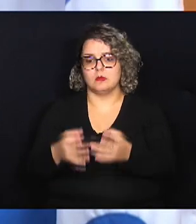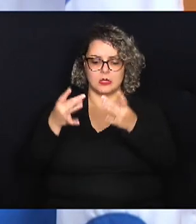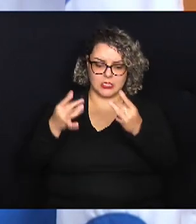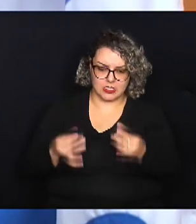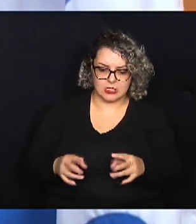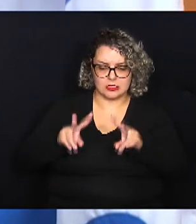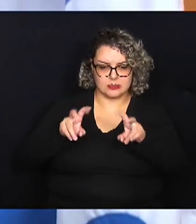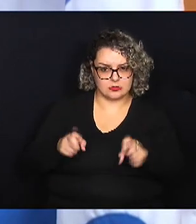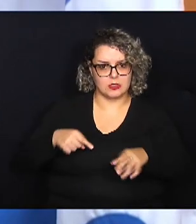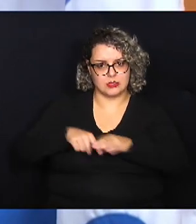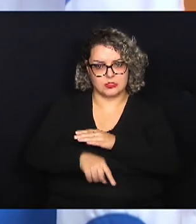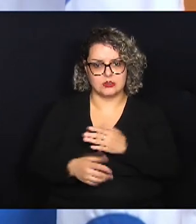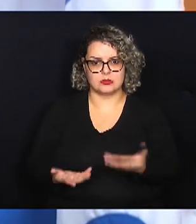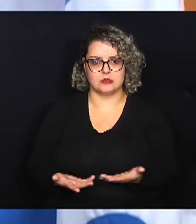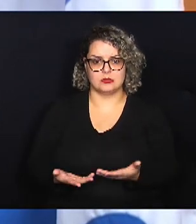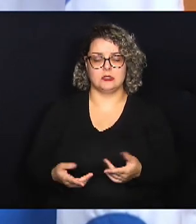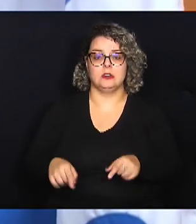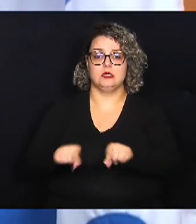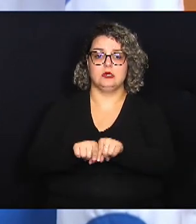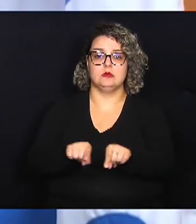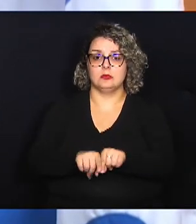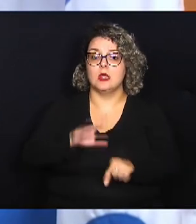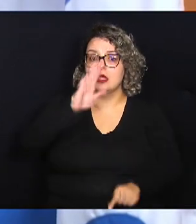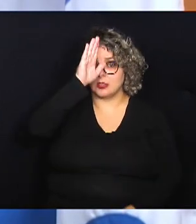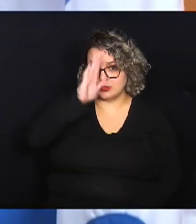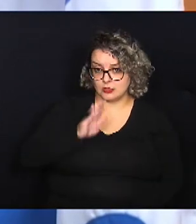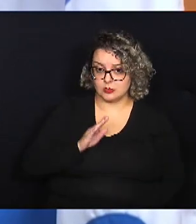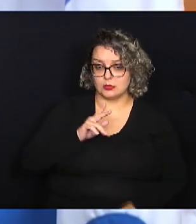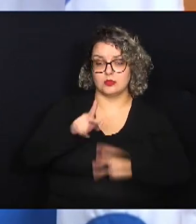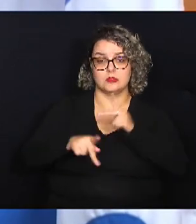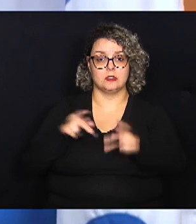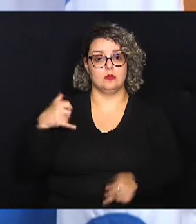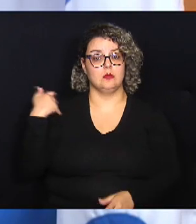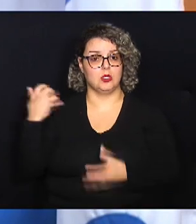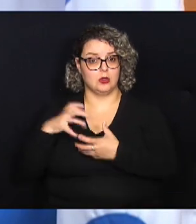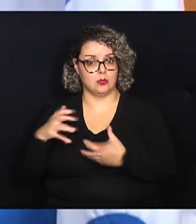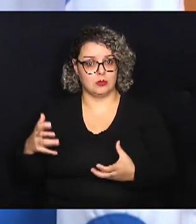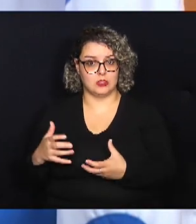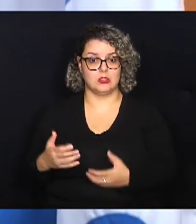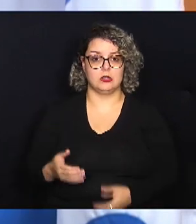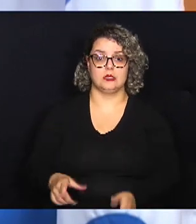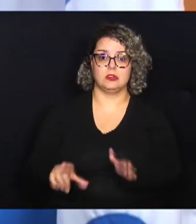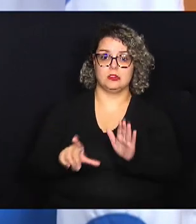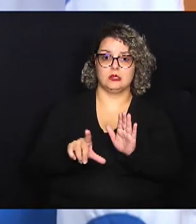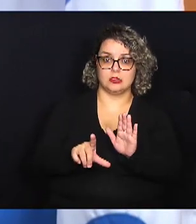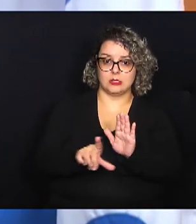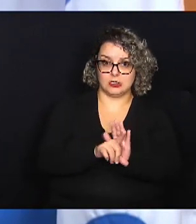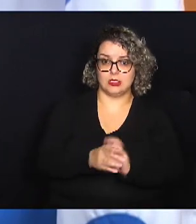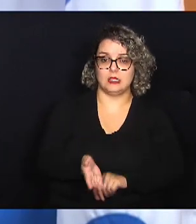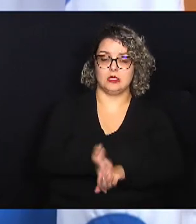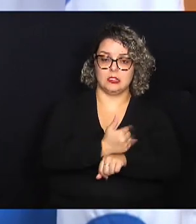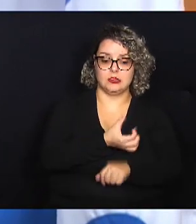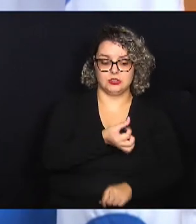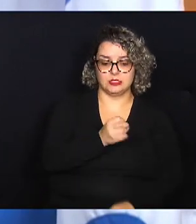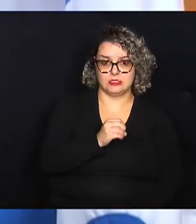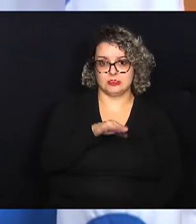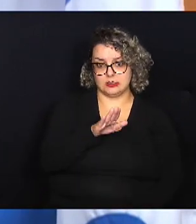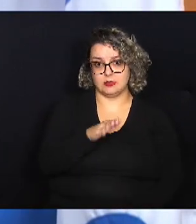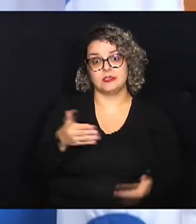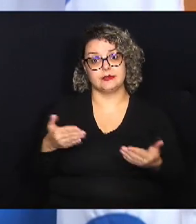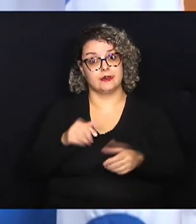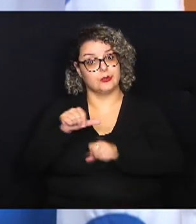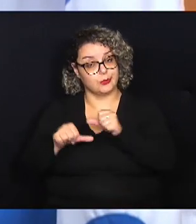temática. Passamos sobre a gratuidade, né, da população idosa, né, que a gente já teve gratuidade a partir de 60 anos e hoje está em